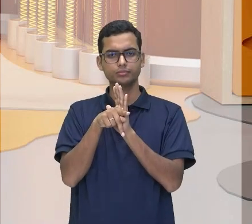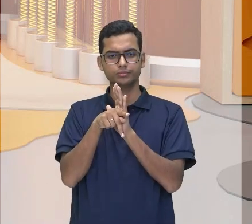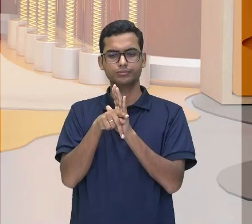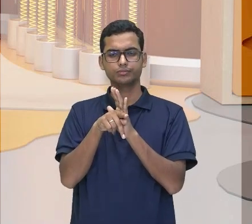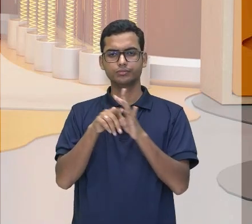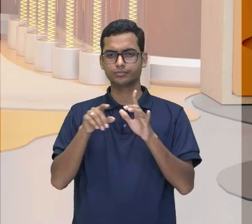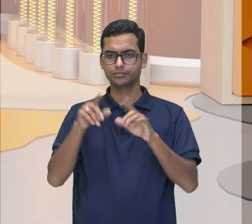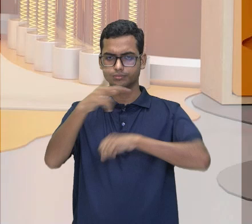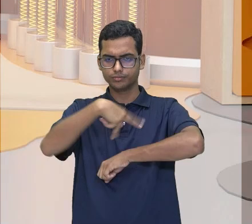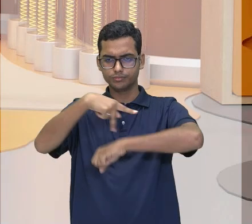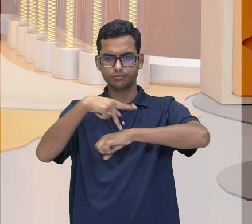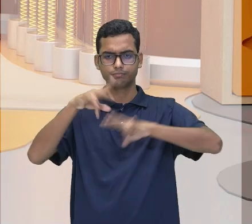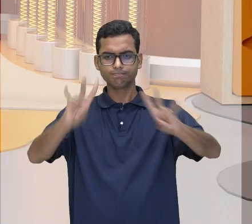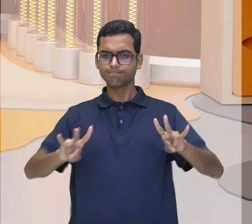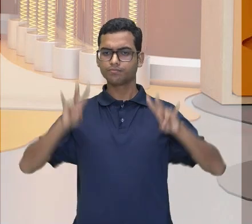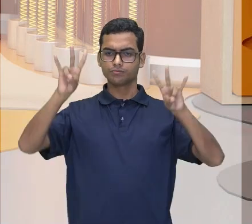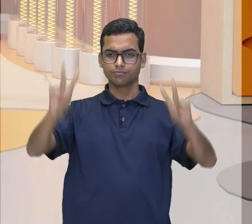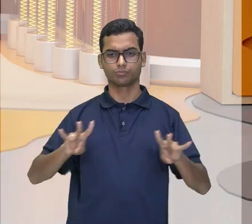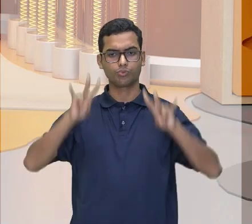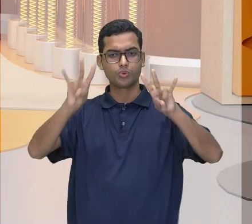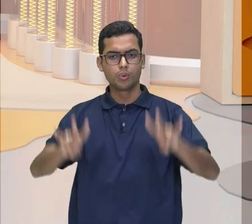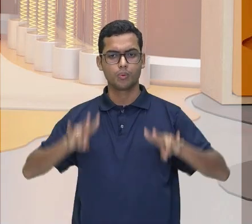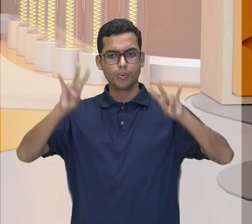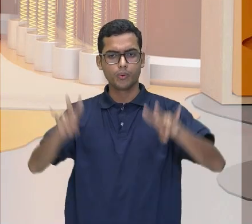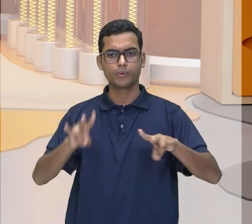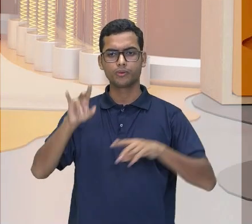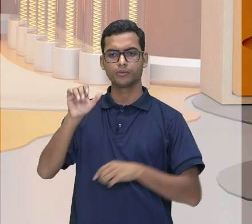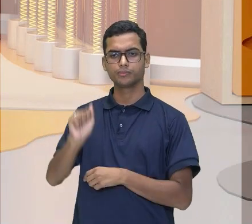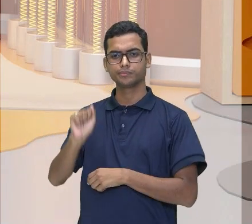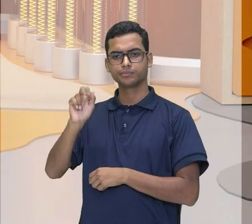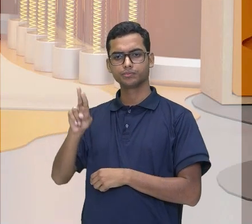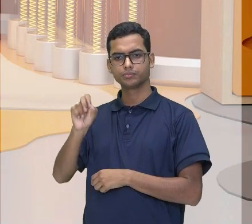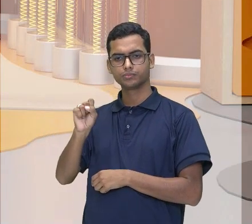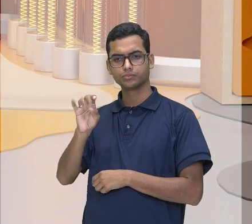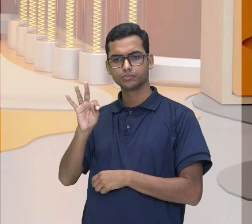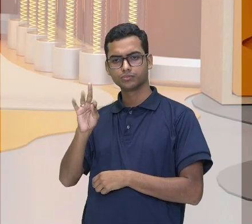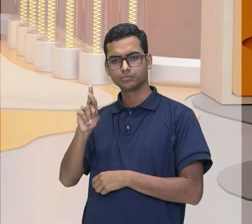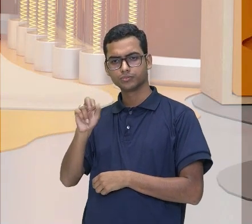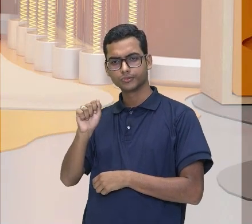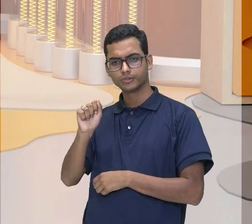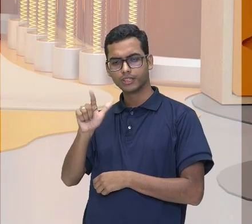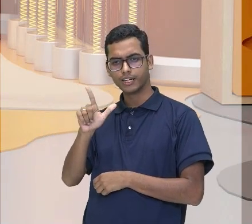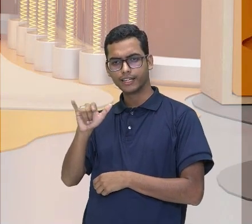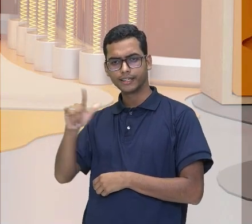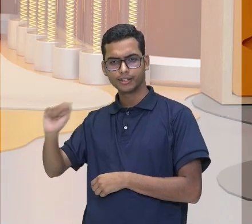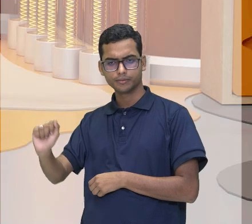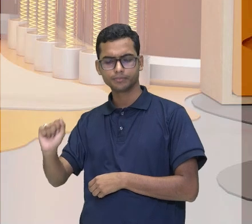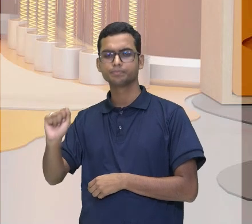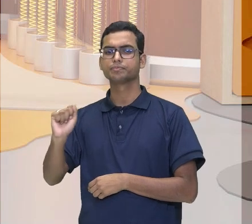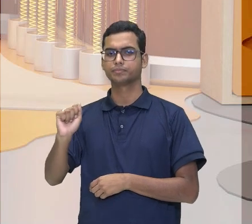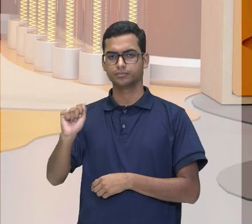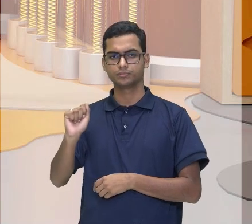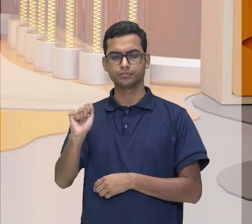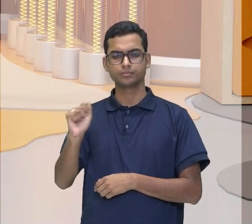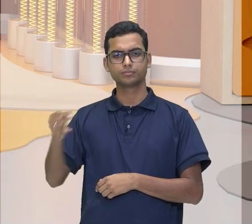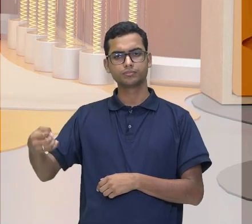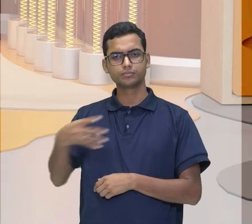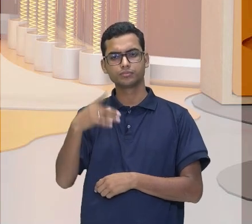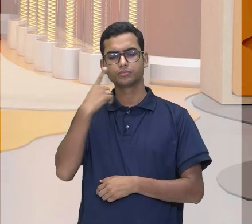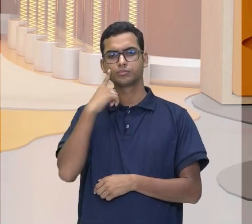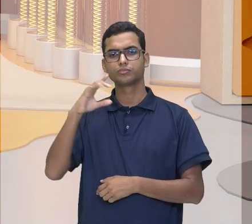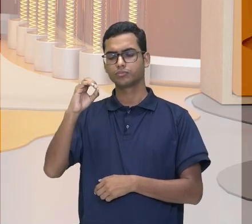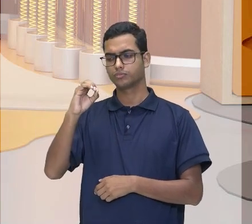certo? Esse mapa, ele foi colocado aí justamente mostrando a Oceania